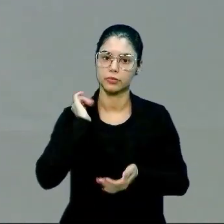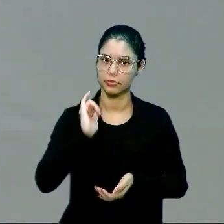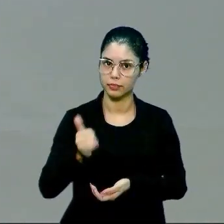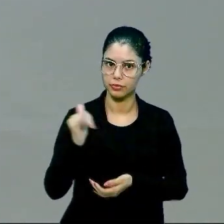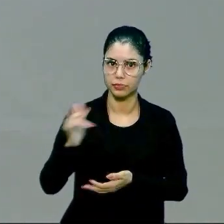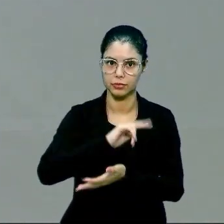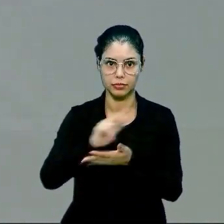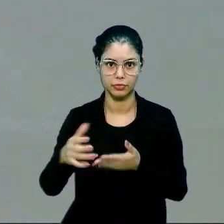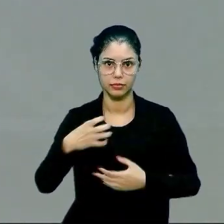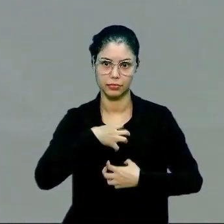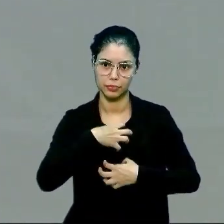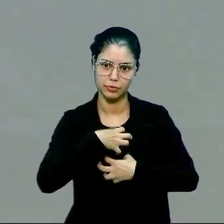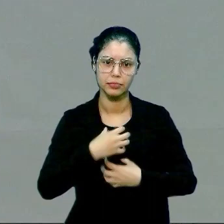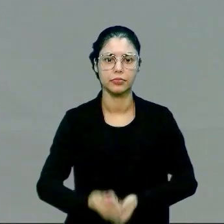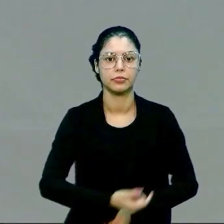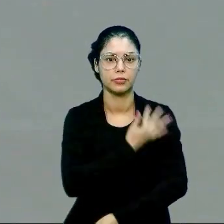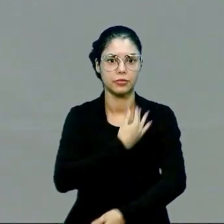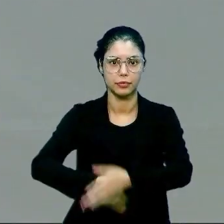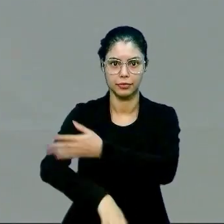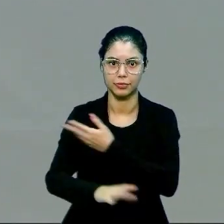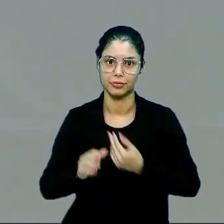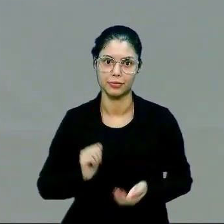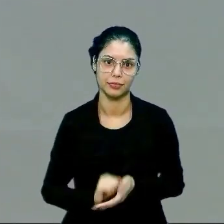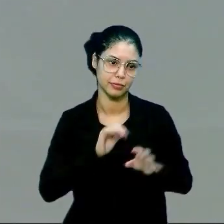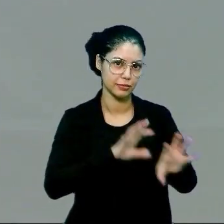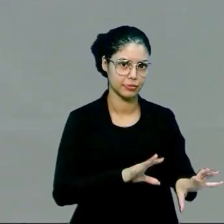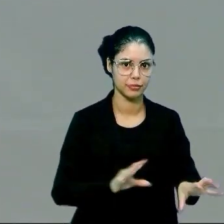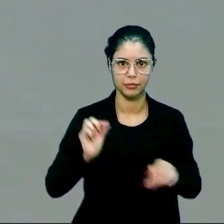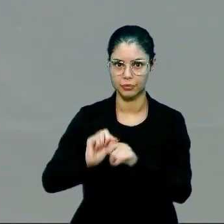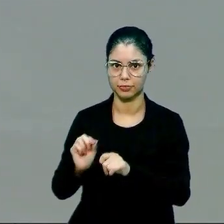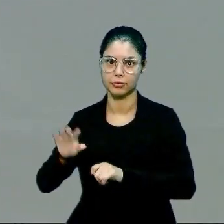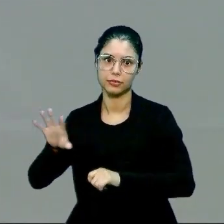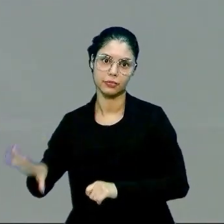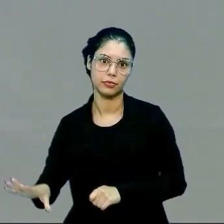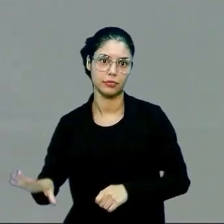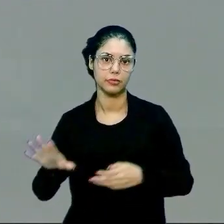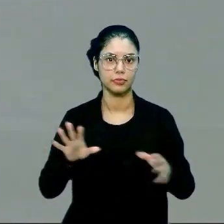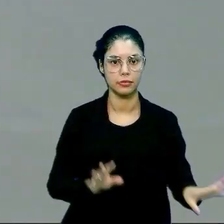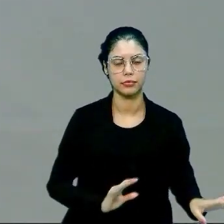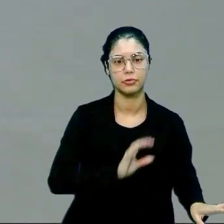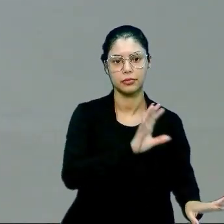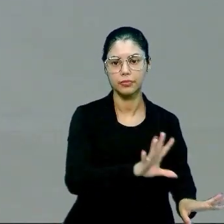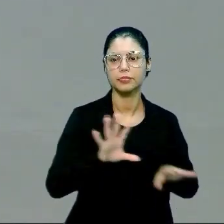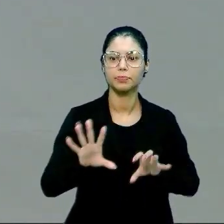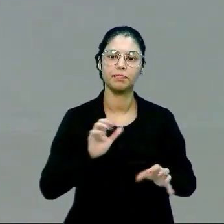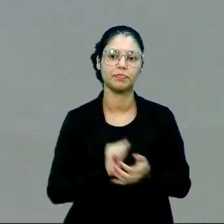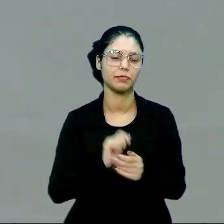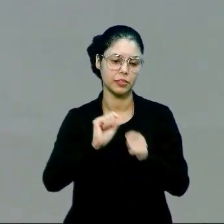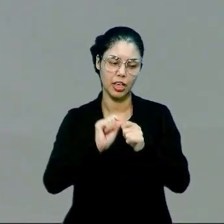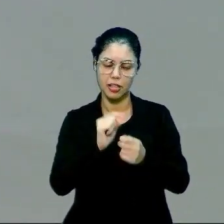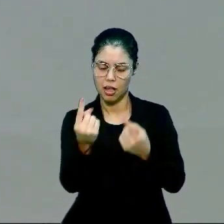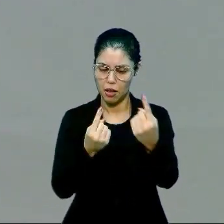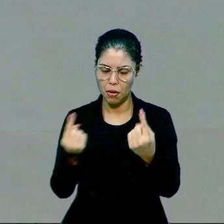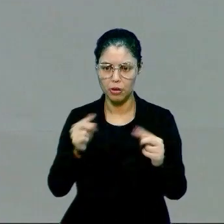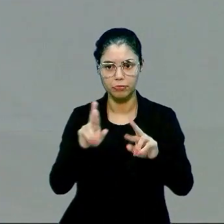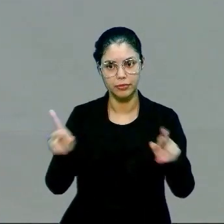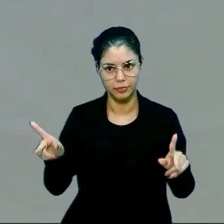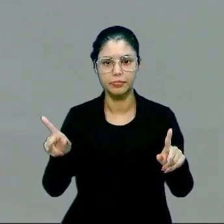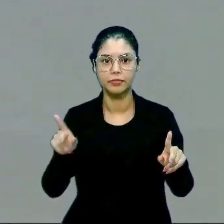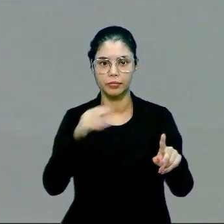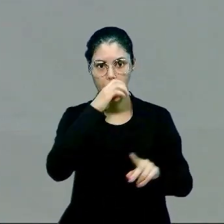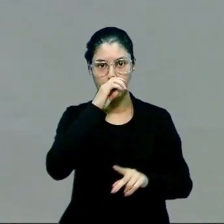narrativa, diversos sentimentos, diversas formas. Poxa vida, ela poderia ter feito dessa forma. Não, ela poderia ter feito dessa, e aí